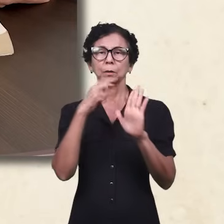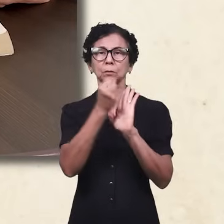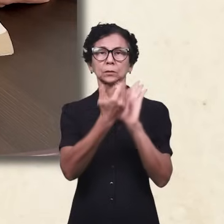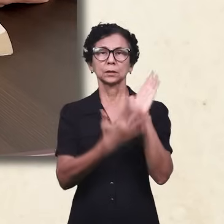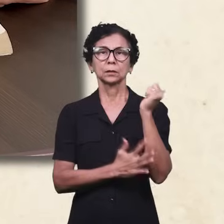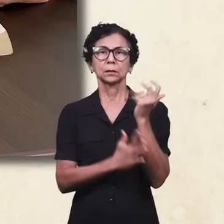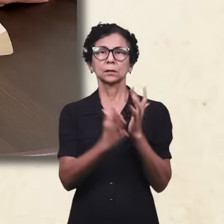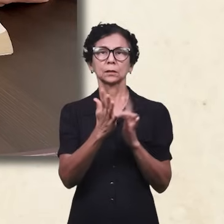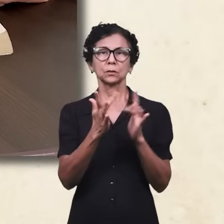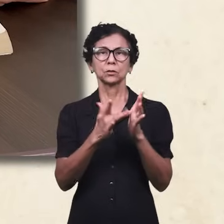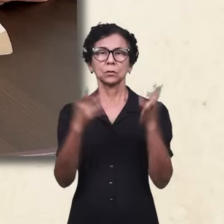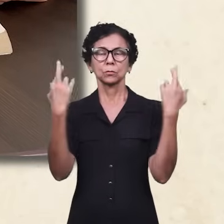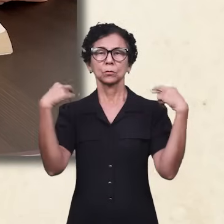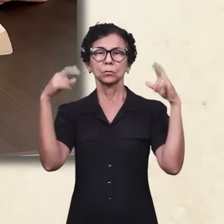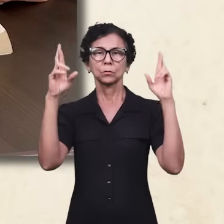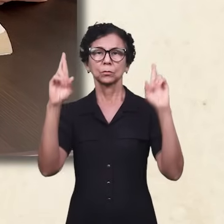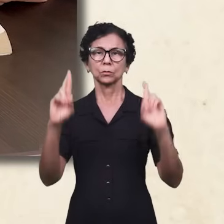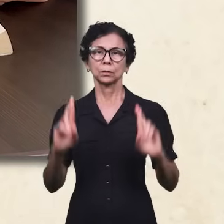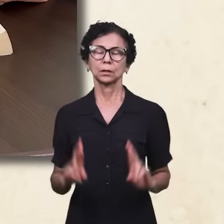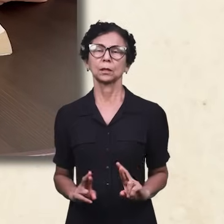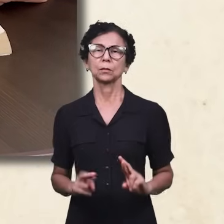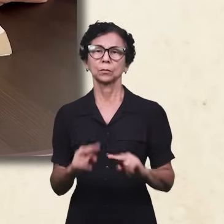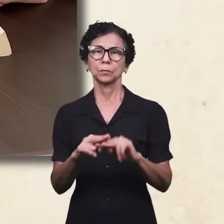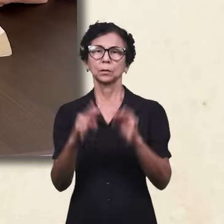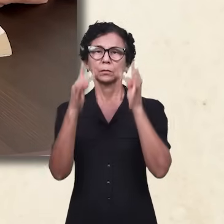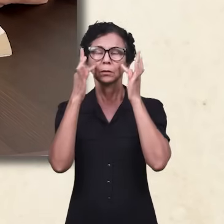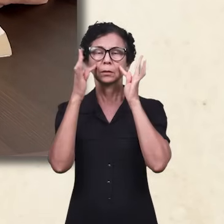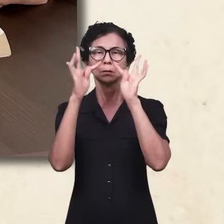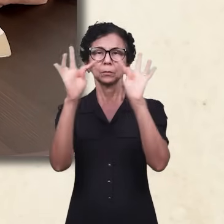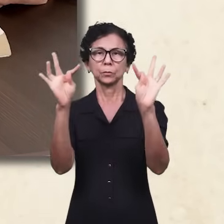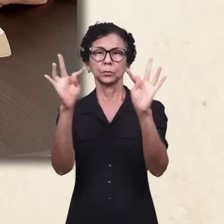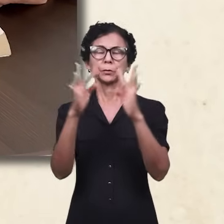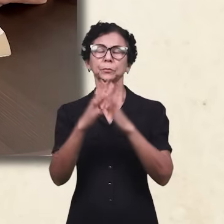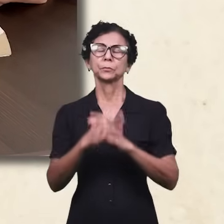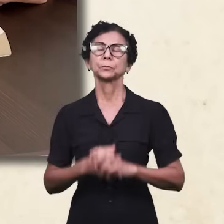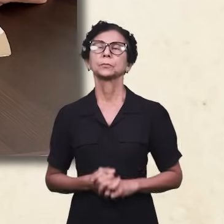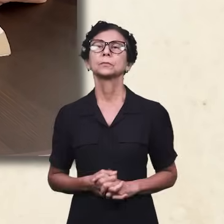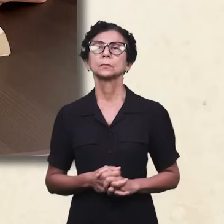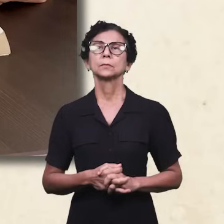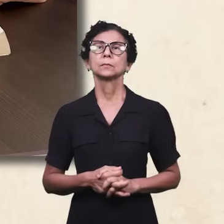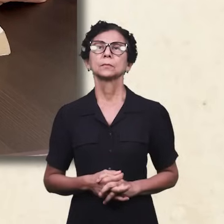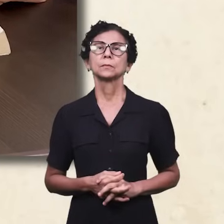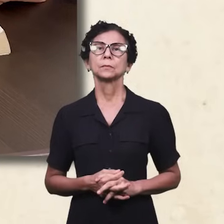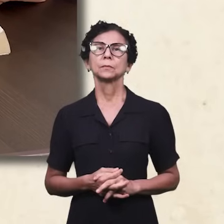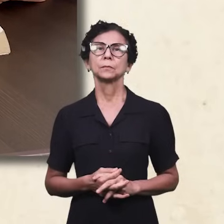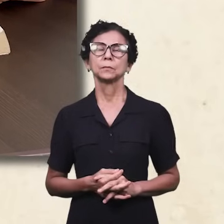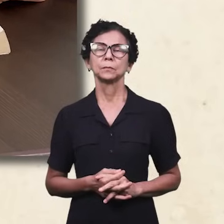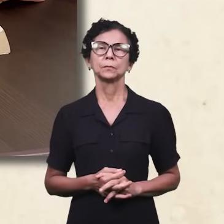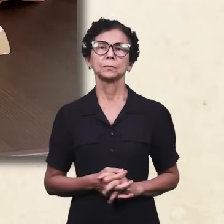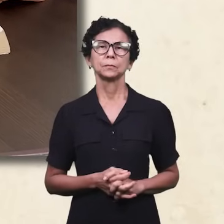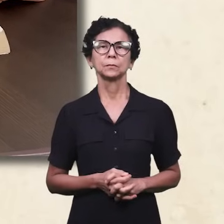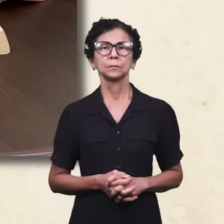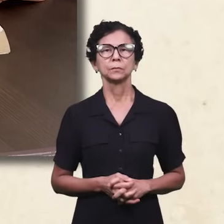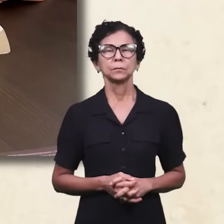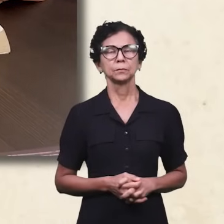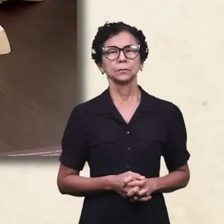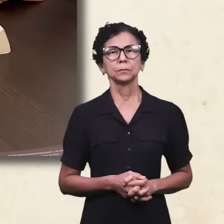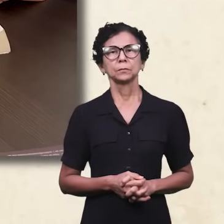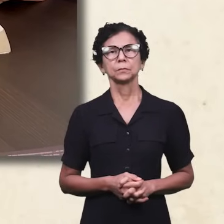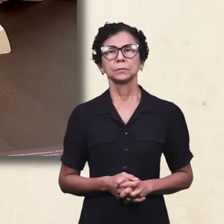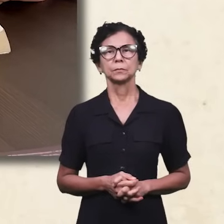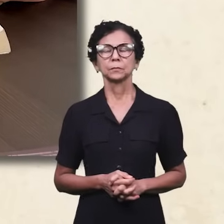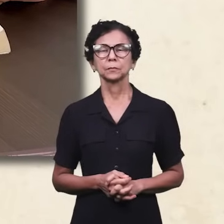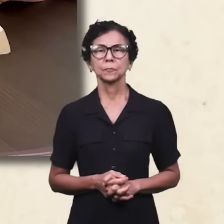palavra do seu testemunho então saiba disso lembre disso na medida em que você se